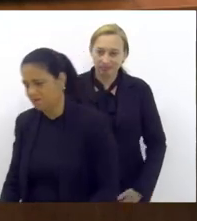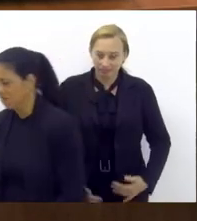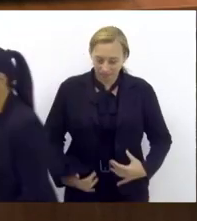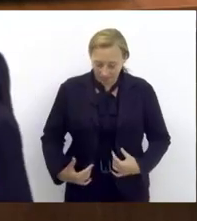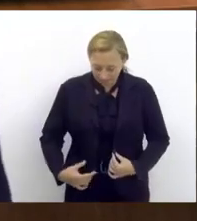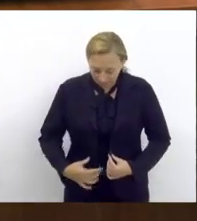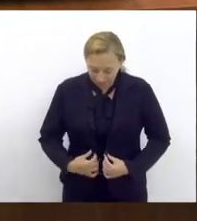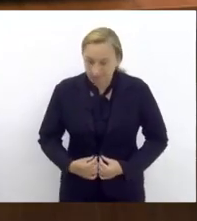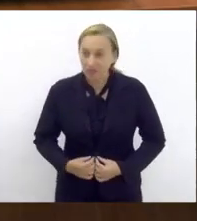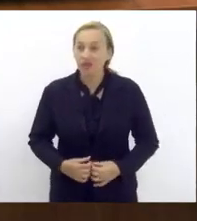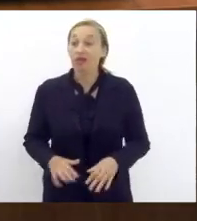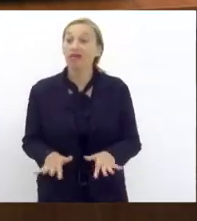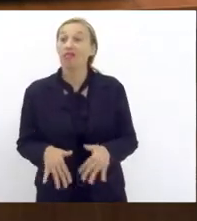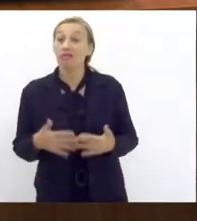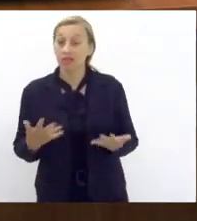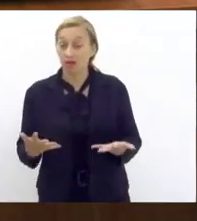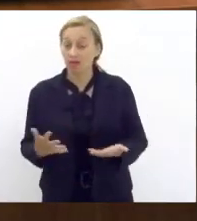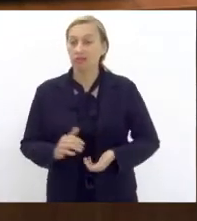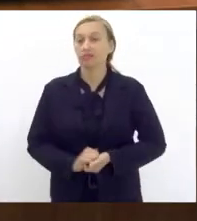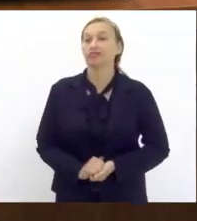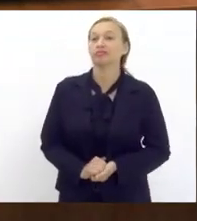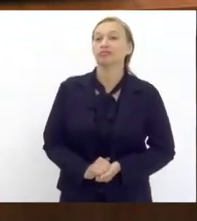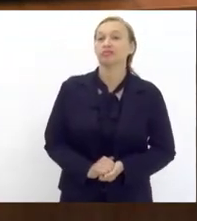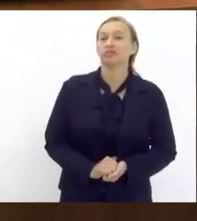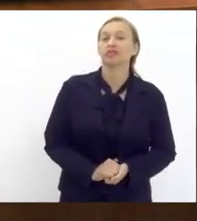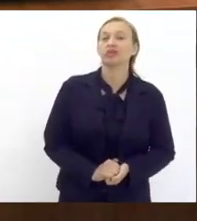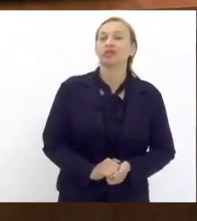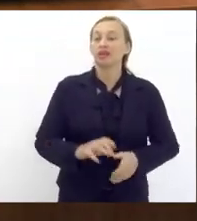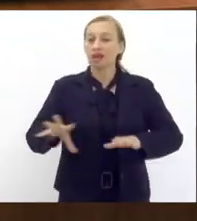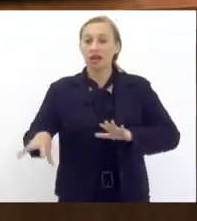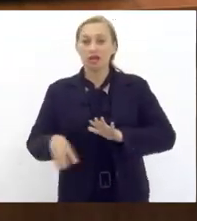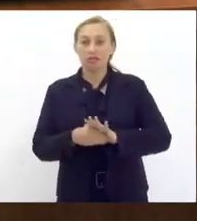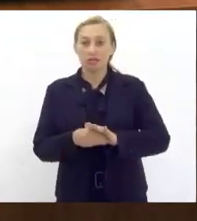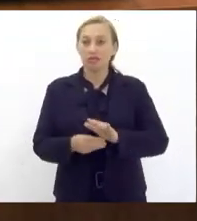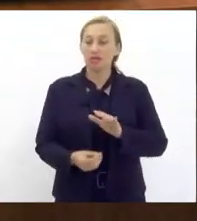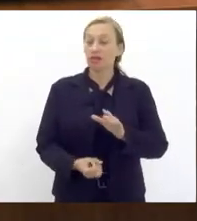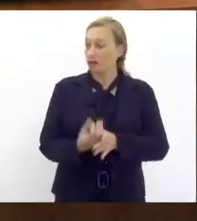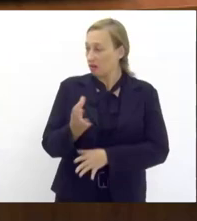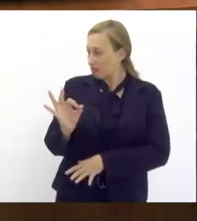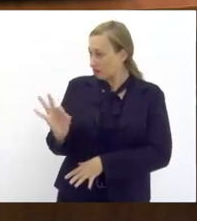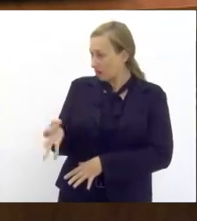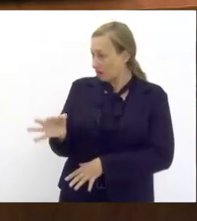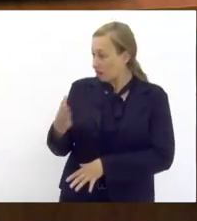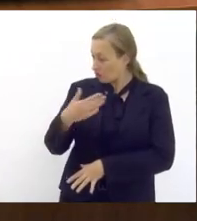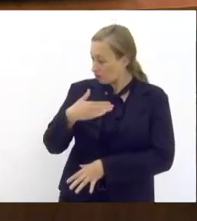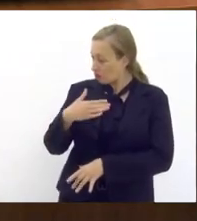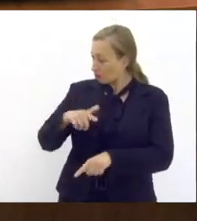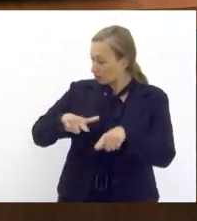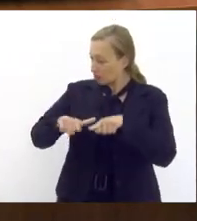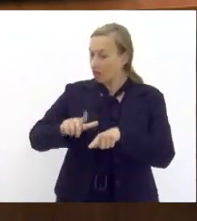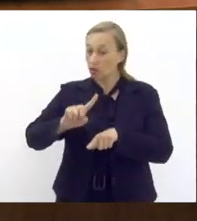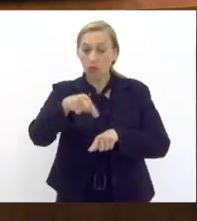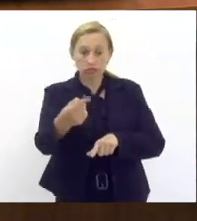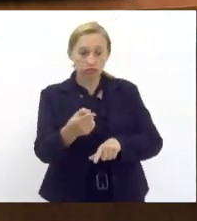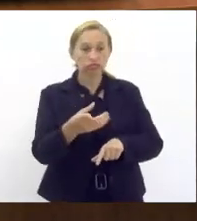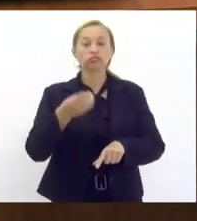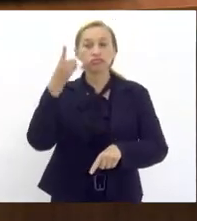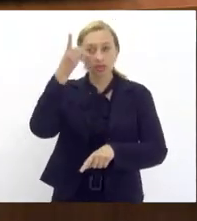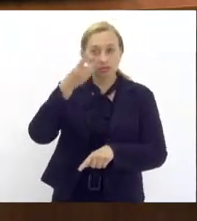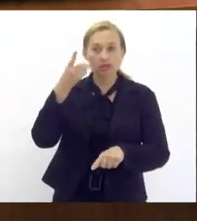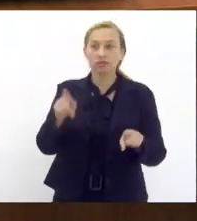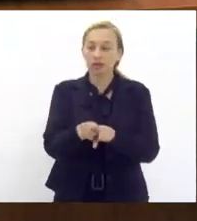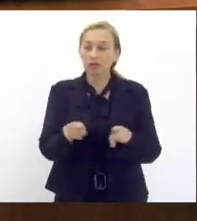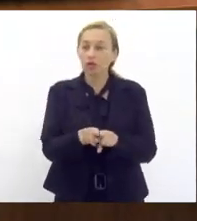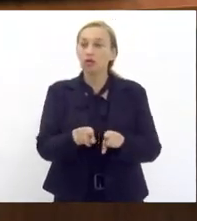coisa. Então, é pertinente que nós façamos as emendas necessárias. Eu fiz pelo meu mandato, como inúmeros deputados também fizeram. O projeto